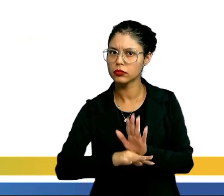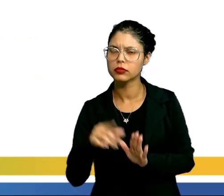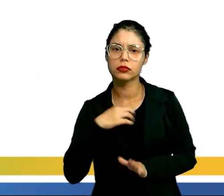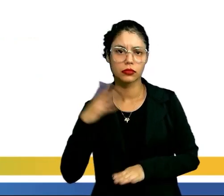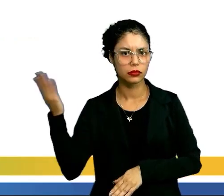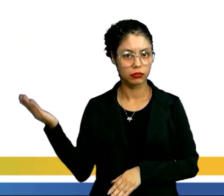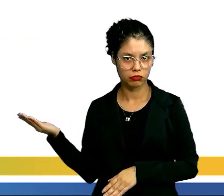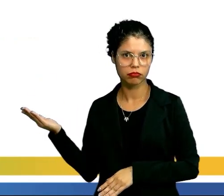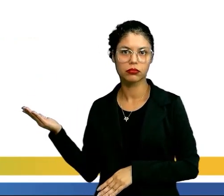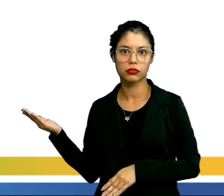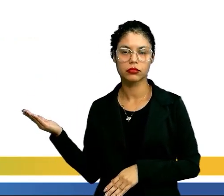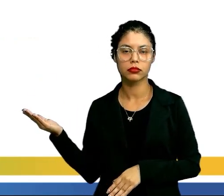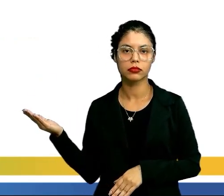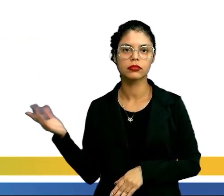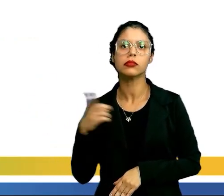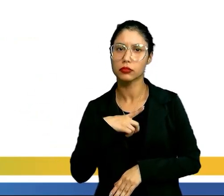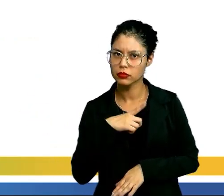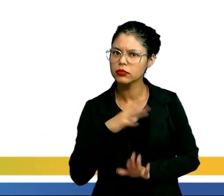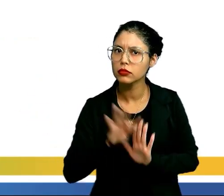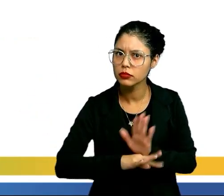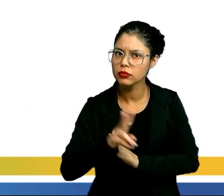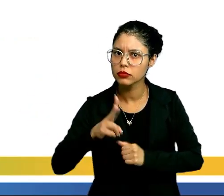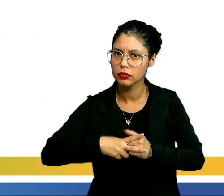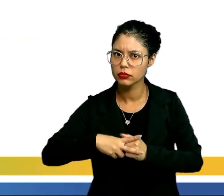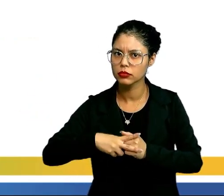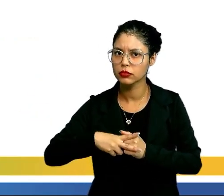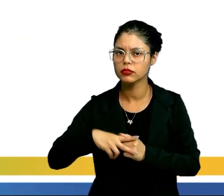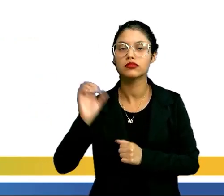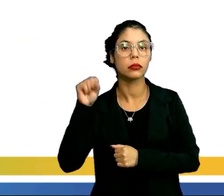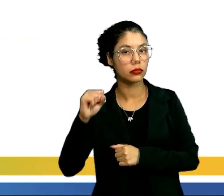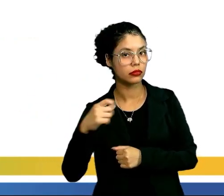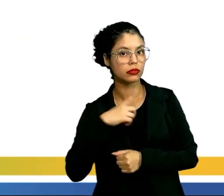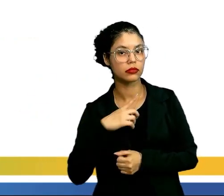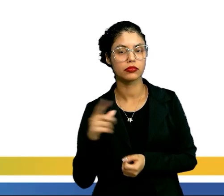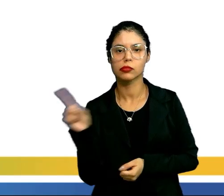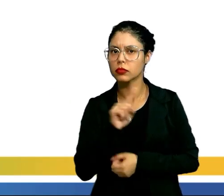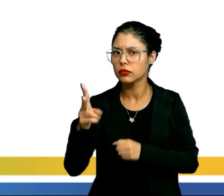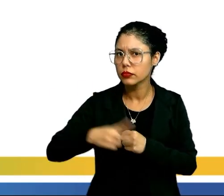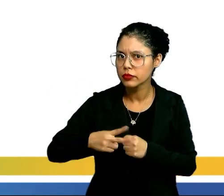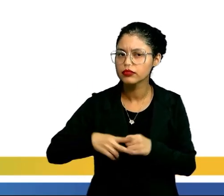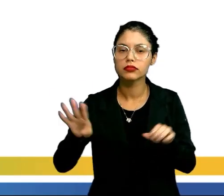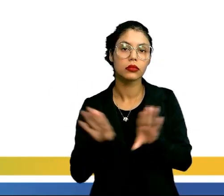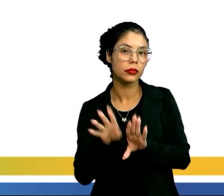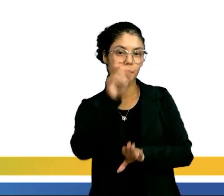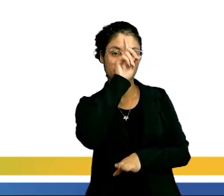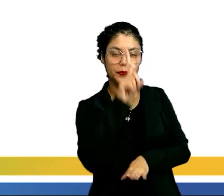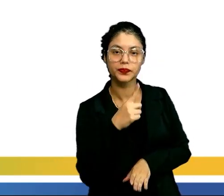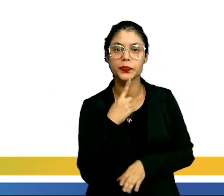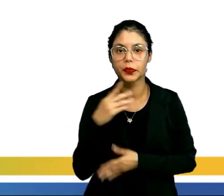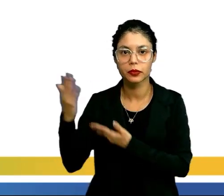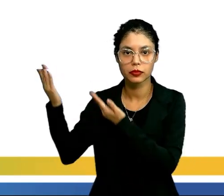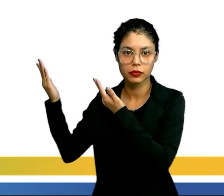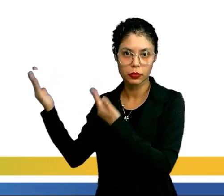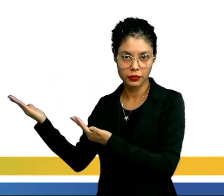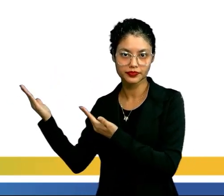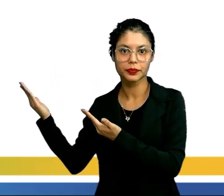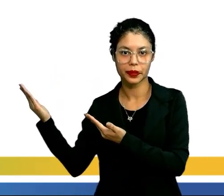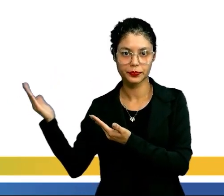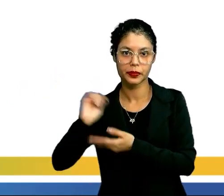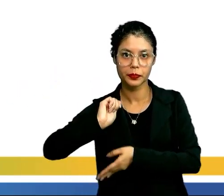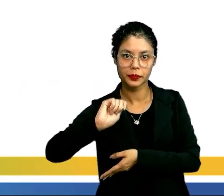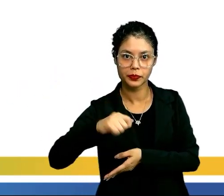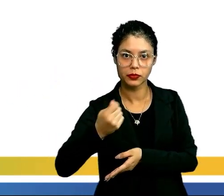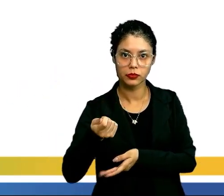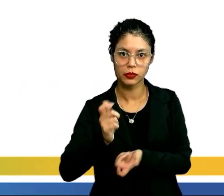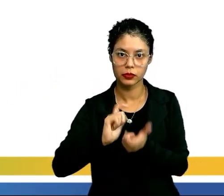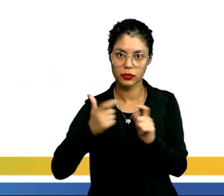aqui, pessoal? Existem textos verbais? Existe. E não verbais? Também. A imagem aí desse símbolo